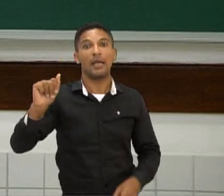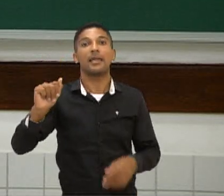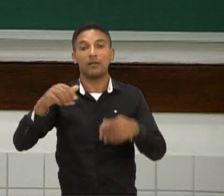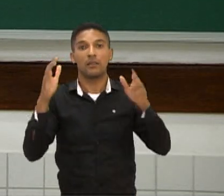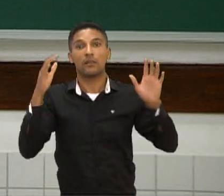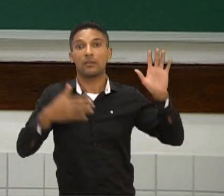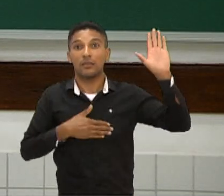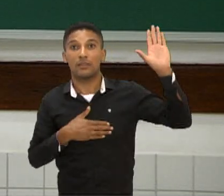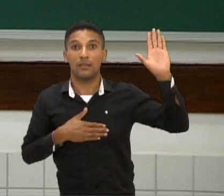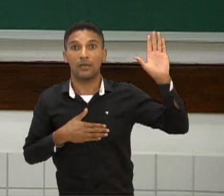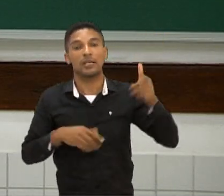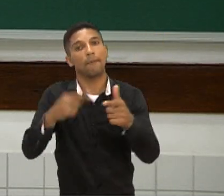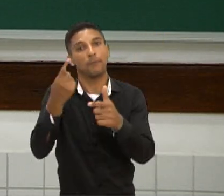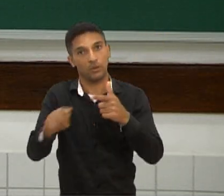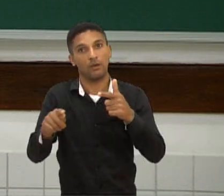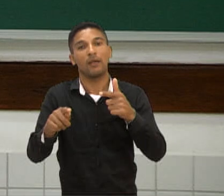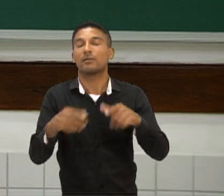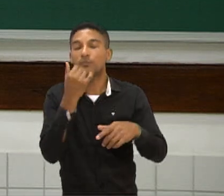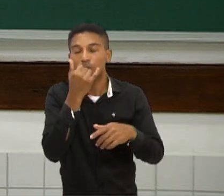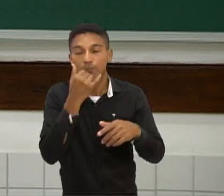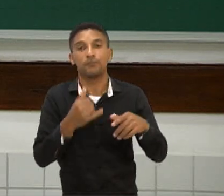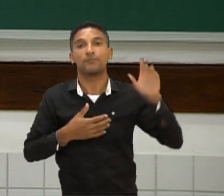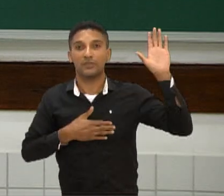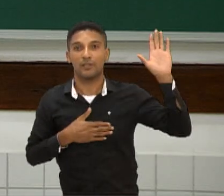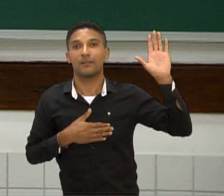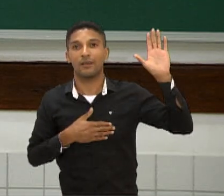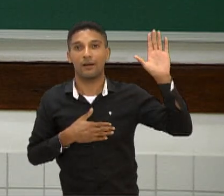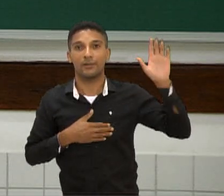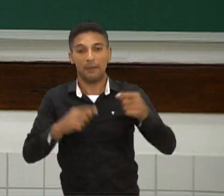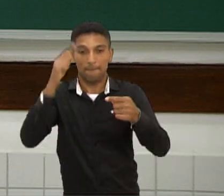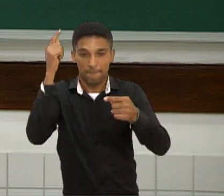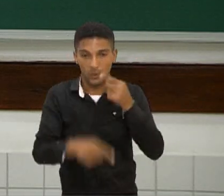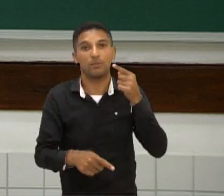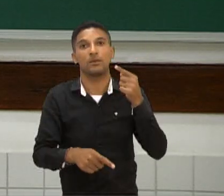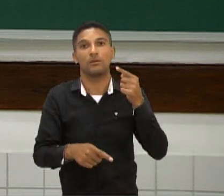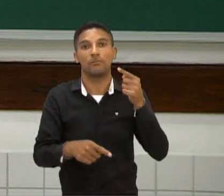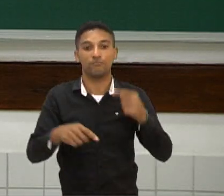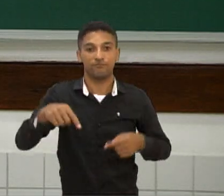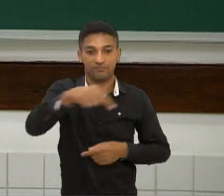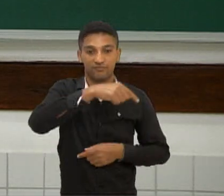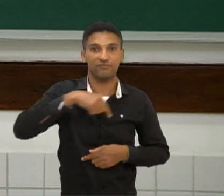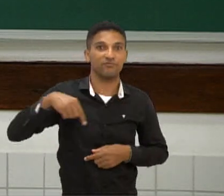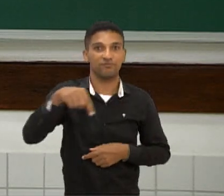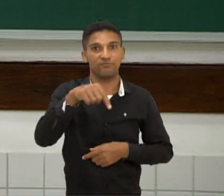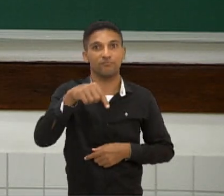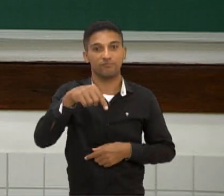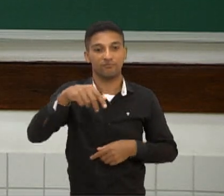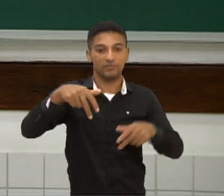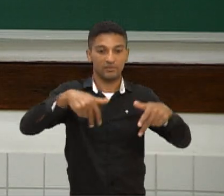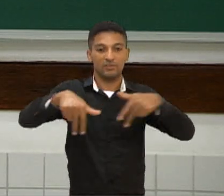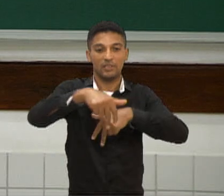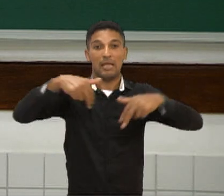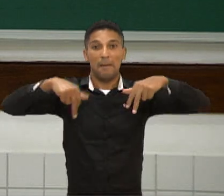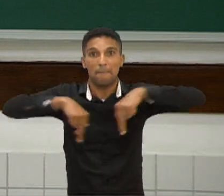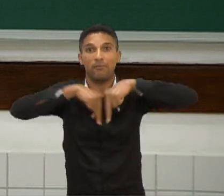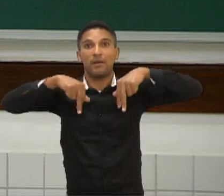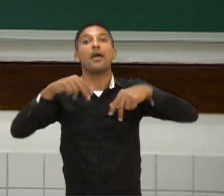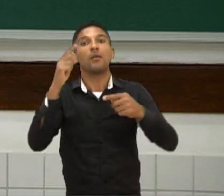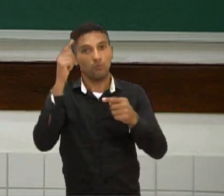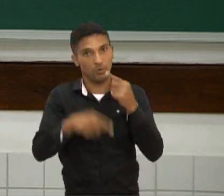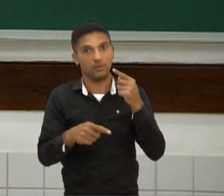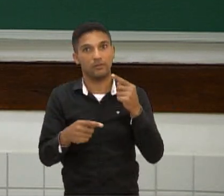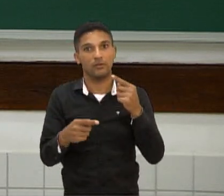nomes de origem africana, geralmente, para até mesmo ficar meio na dúvida. Será que é? Será que não é? Então, assim